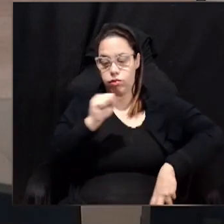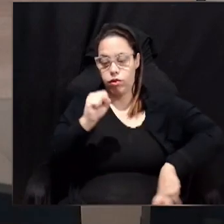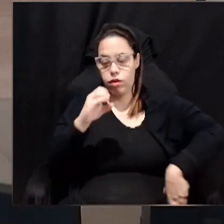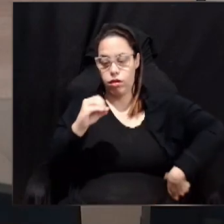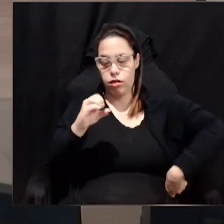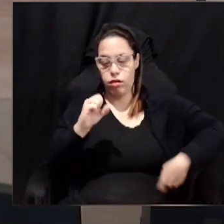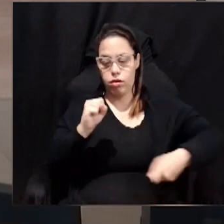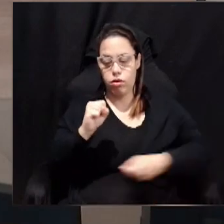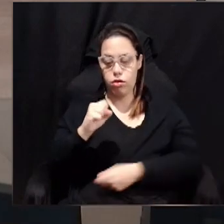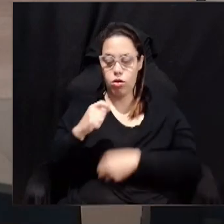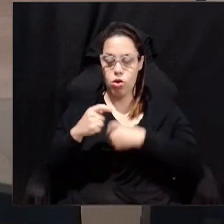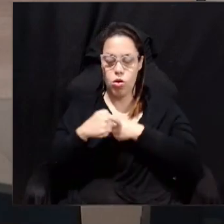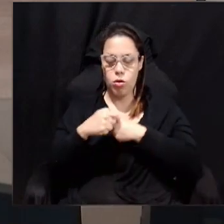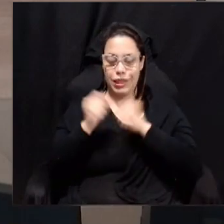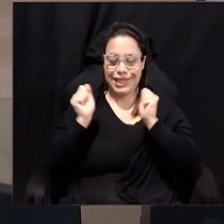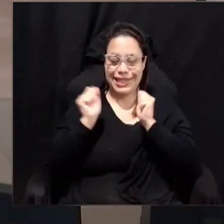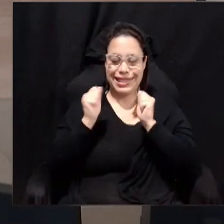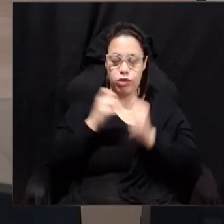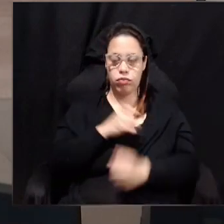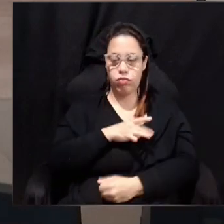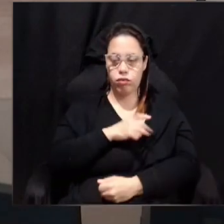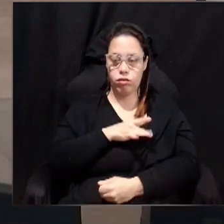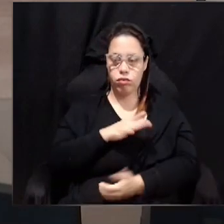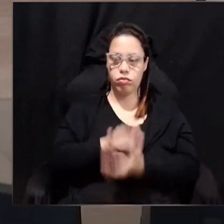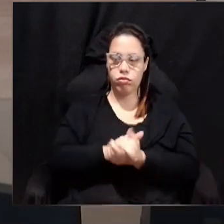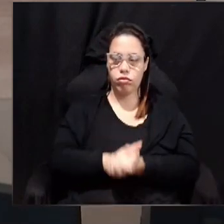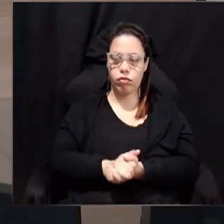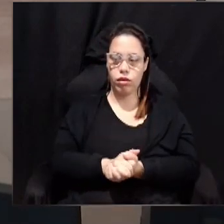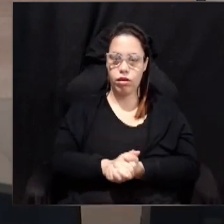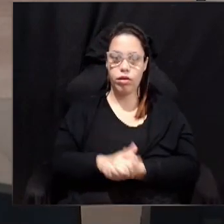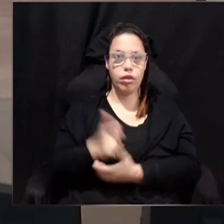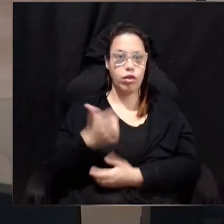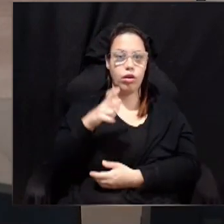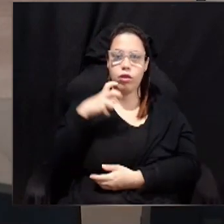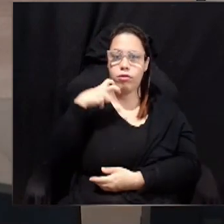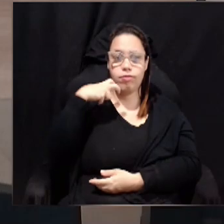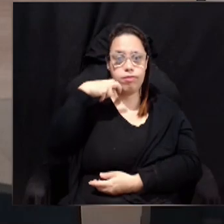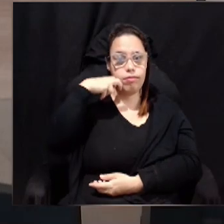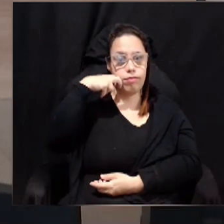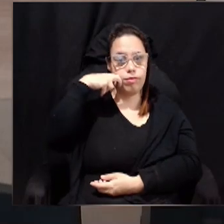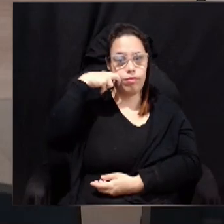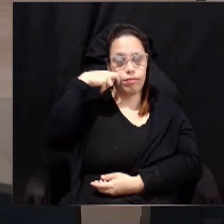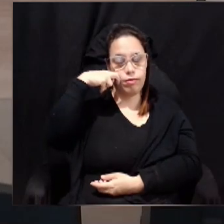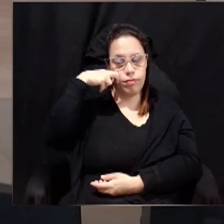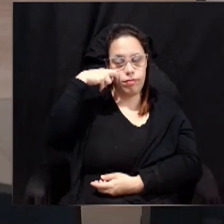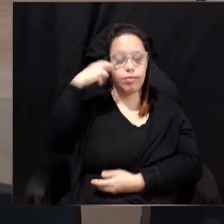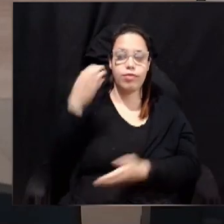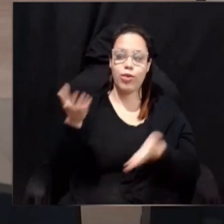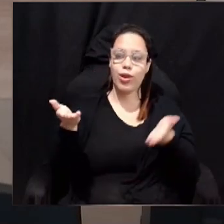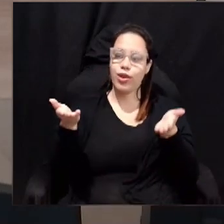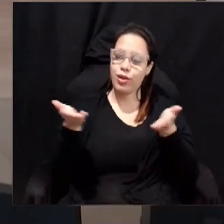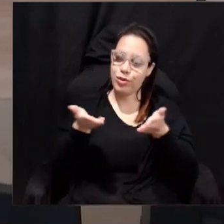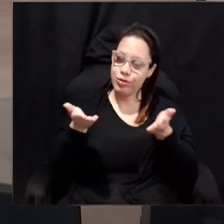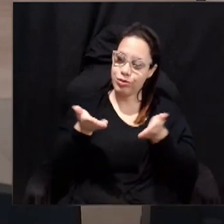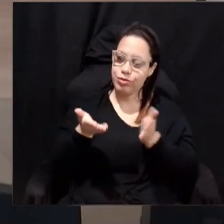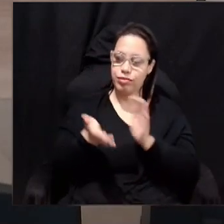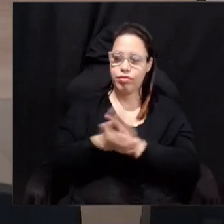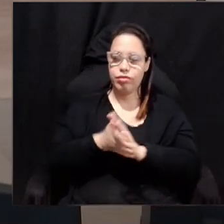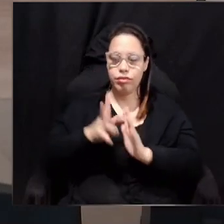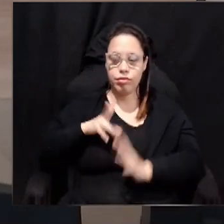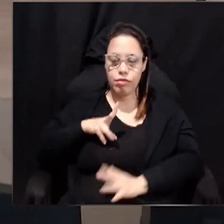pânico. E eu não tenho vergonha. Hoje eu estou